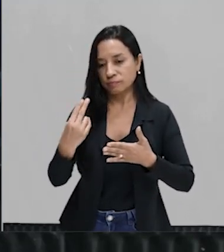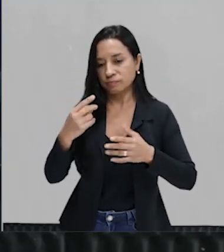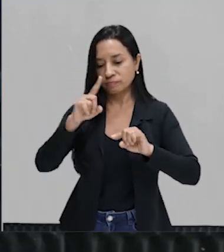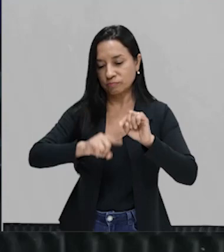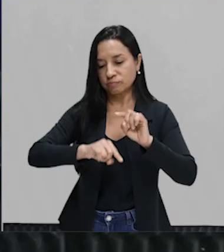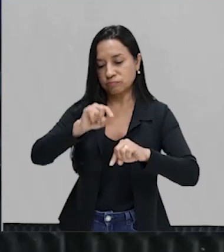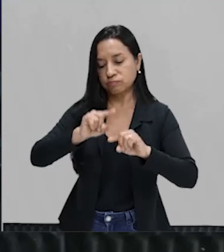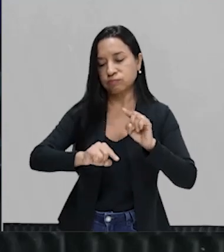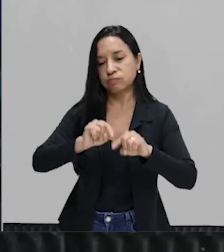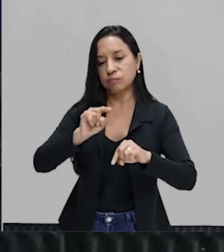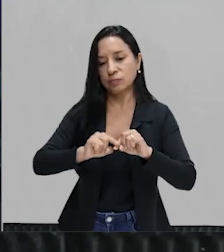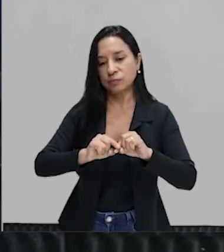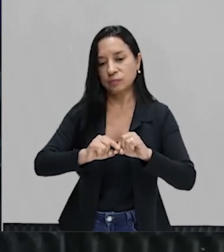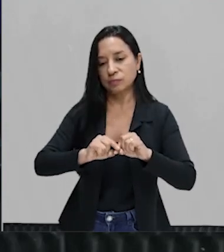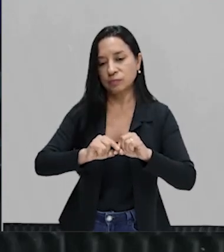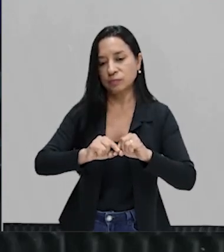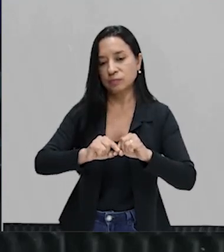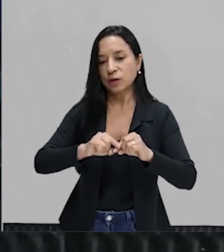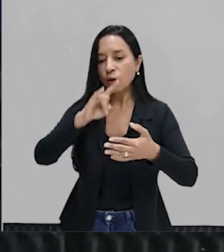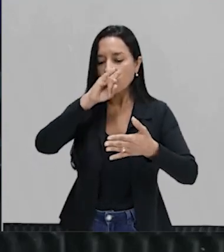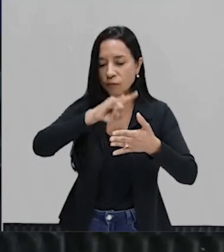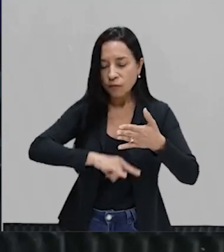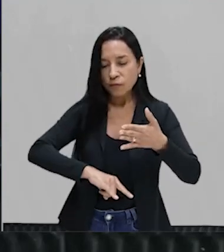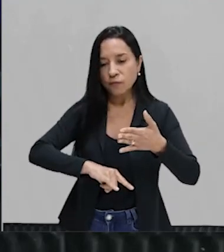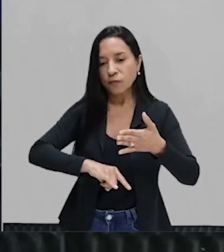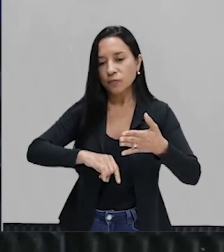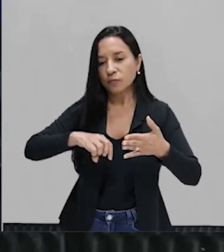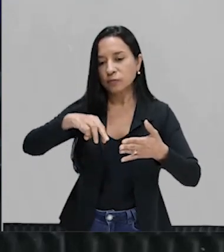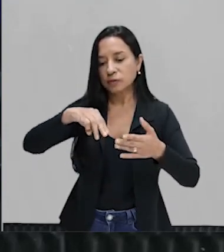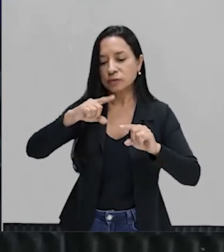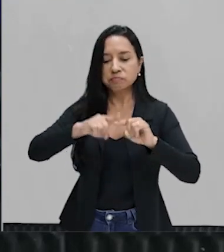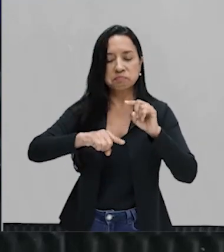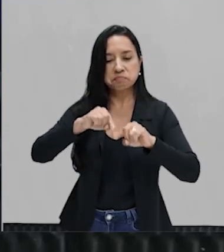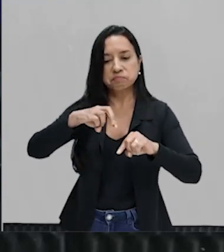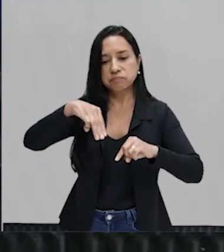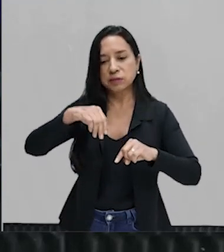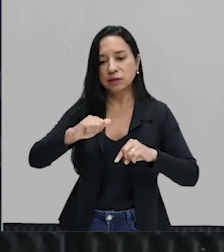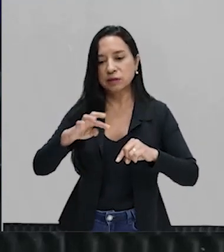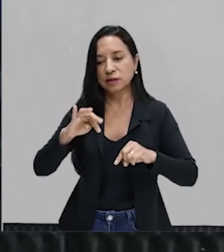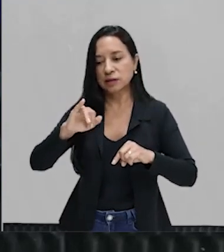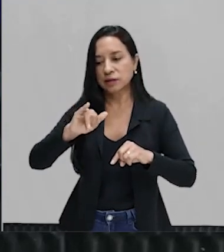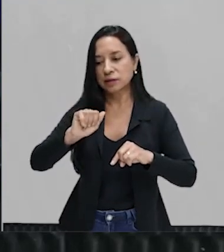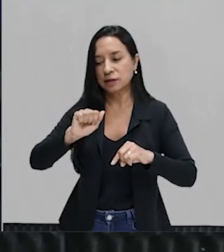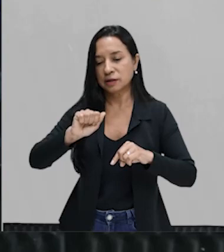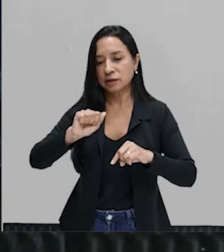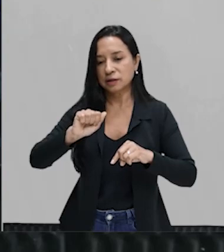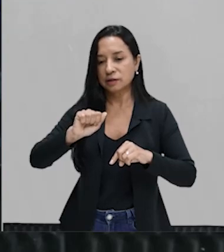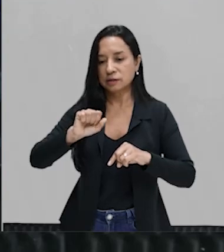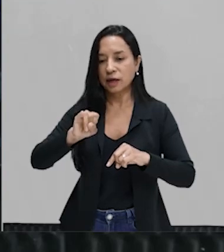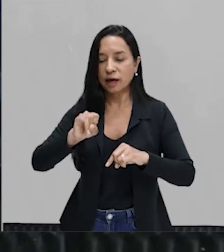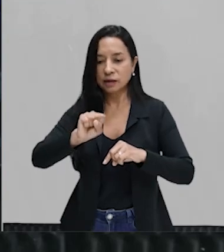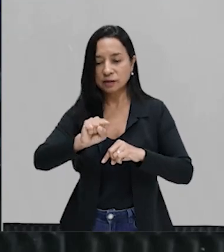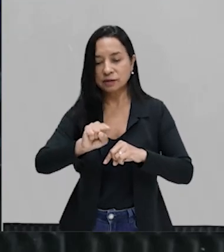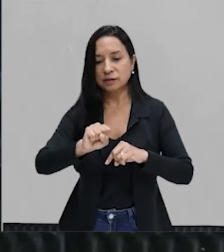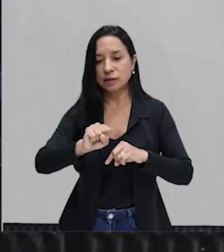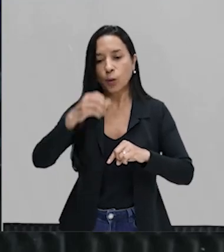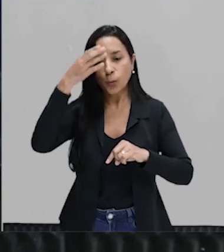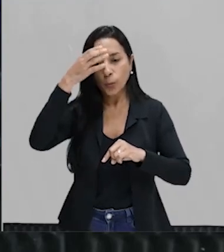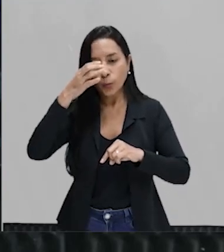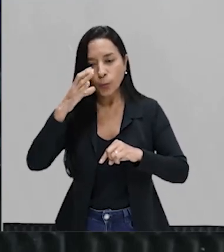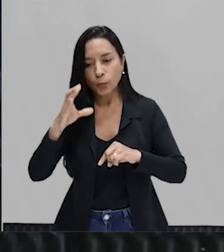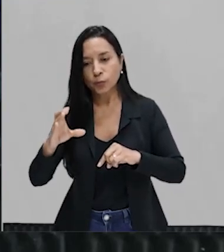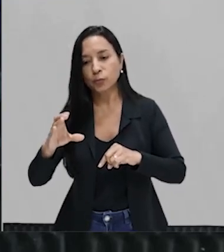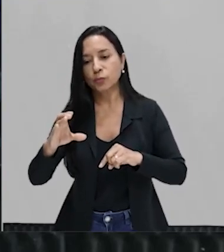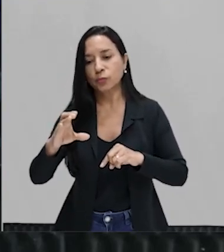de fontes imateriais ou documentos imateriais, está se falando da cultura imaterial, da